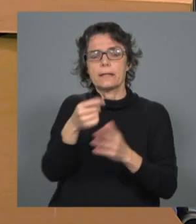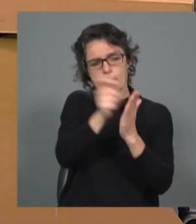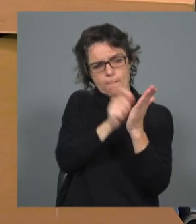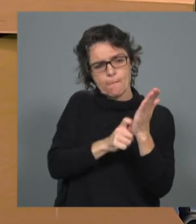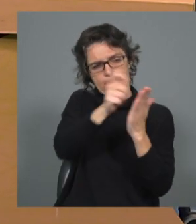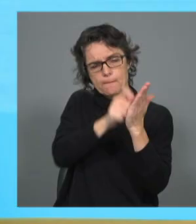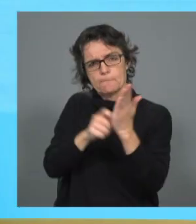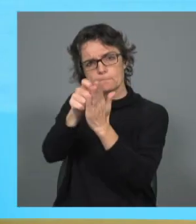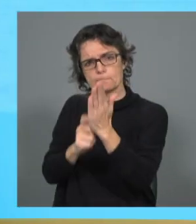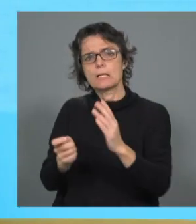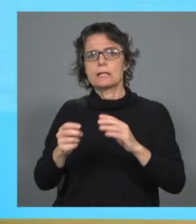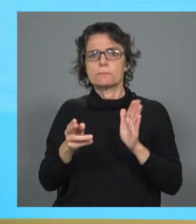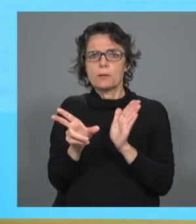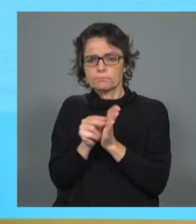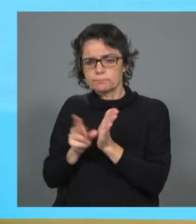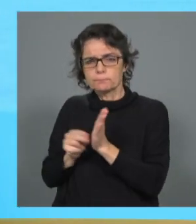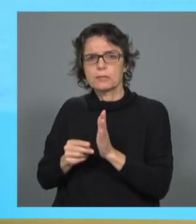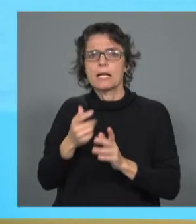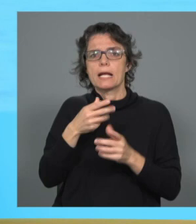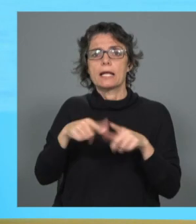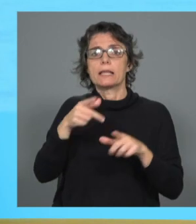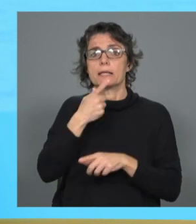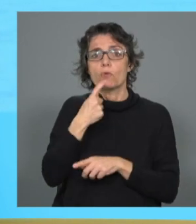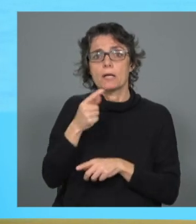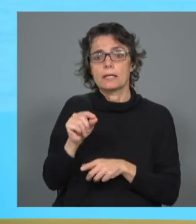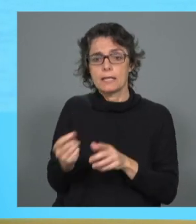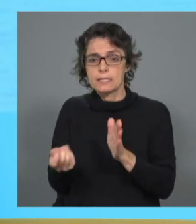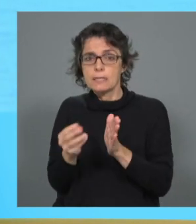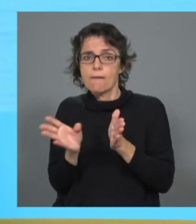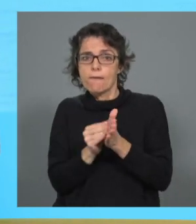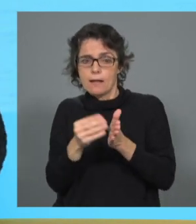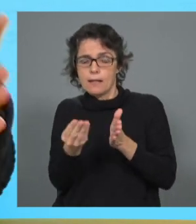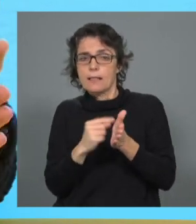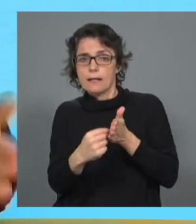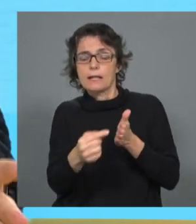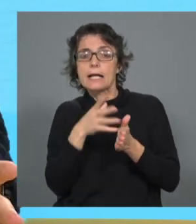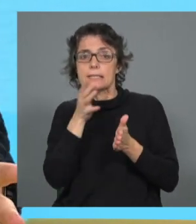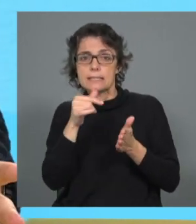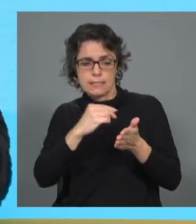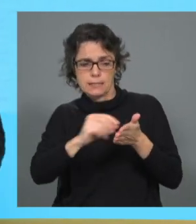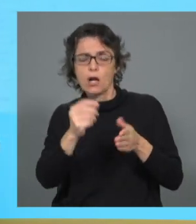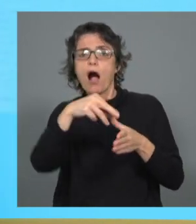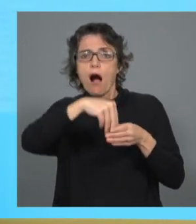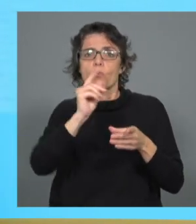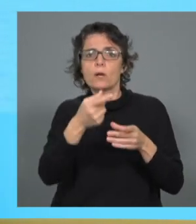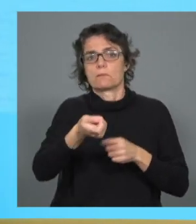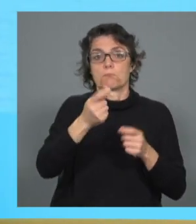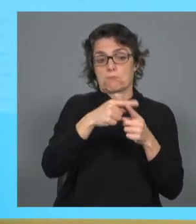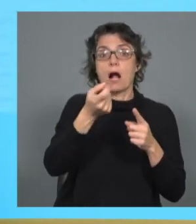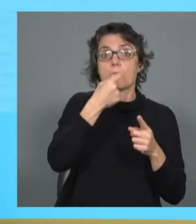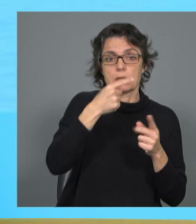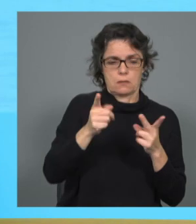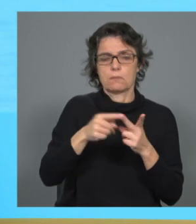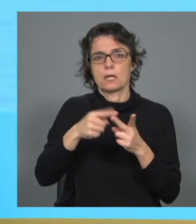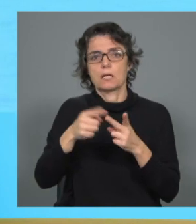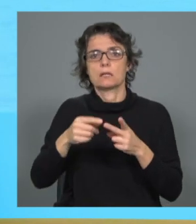cada caixa em inglês para que, quando chegasse ao centro de refugiados, a pessoa saber onde é que estavam os medicamentos, onde é que estavam